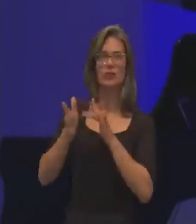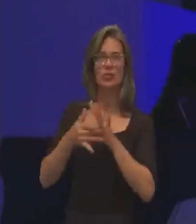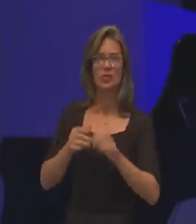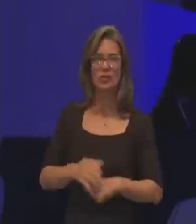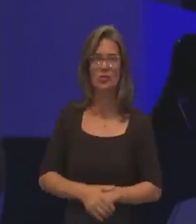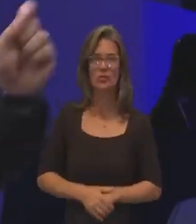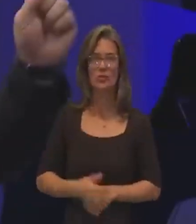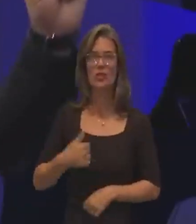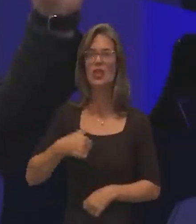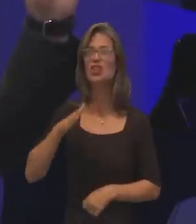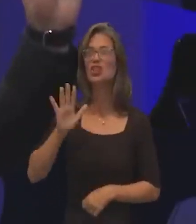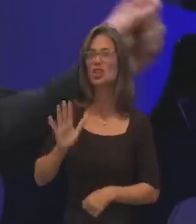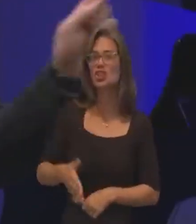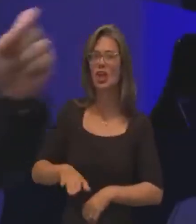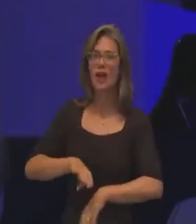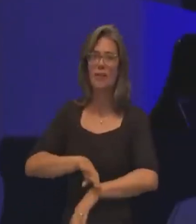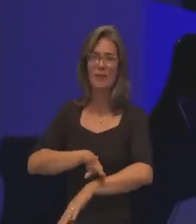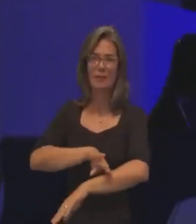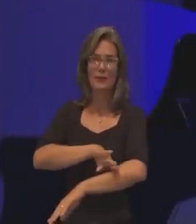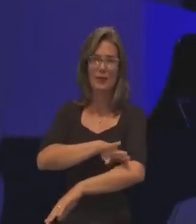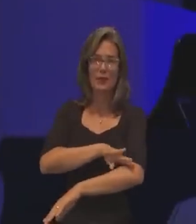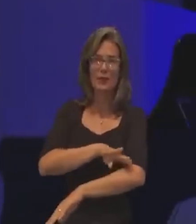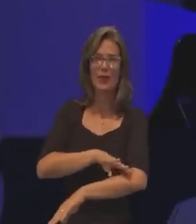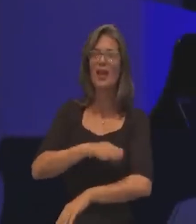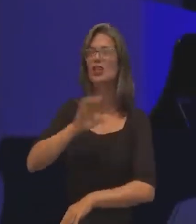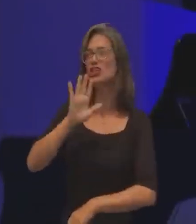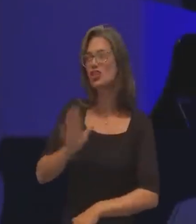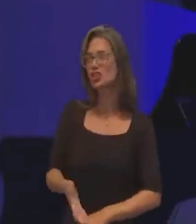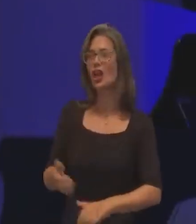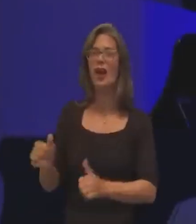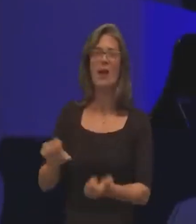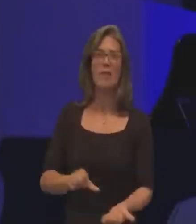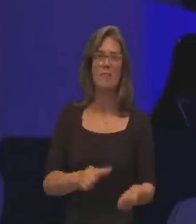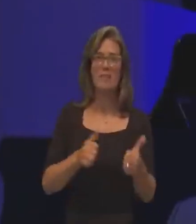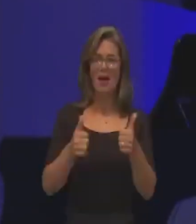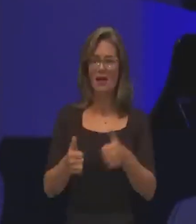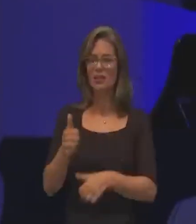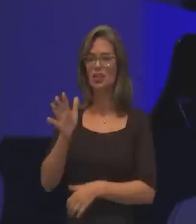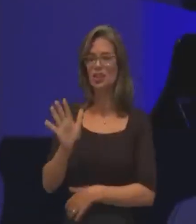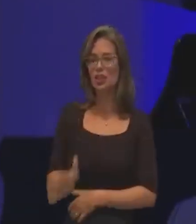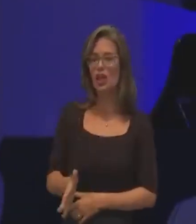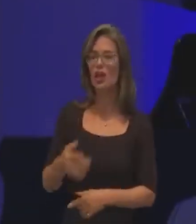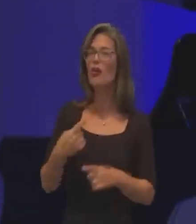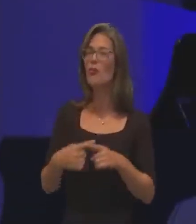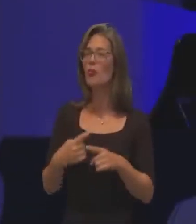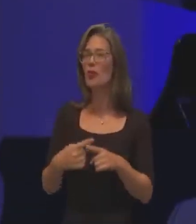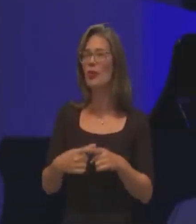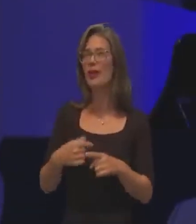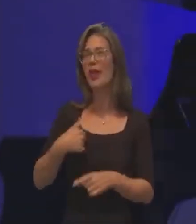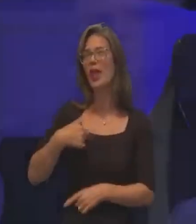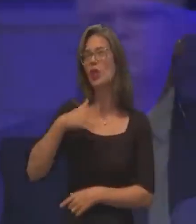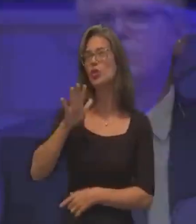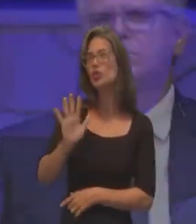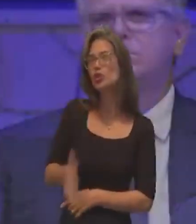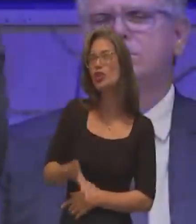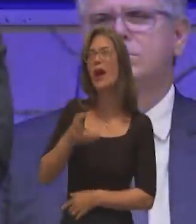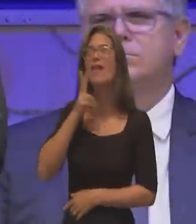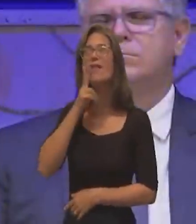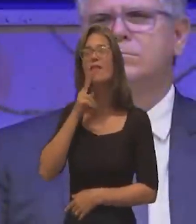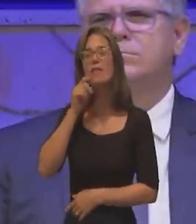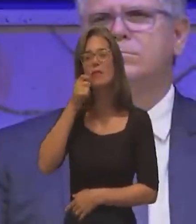um dia nós fomos mergulhados numa água, o tanque batismal, porque um dia nós participamos da